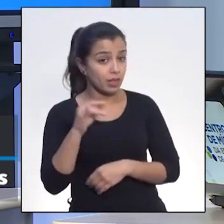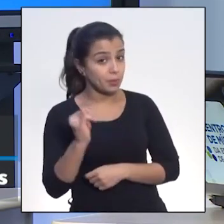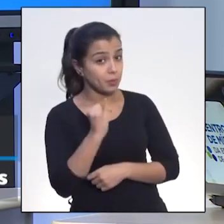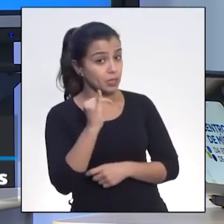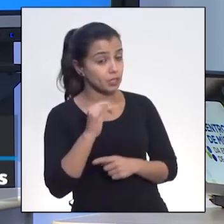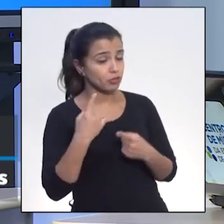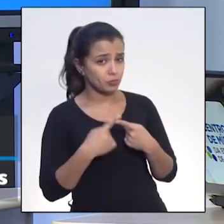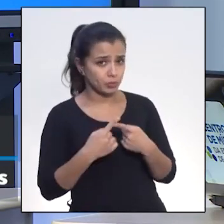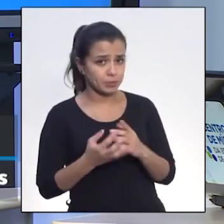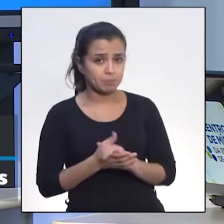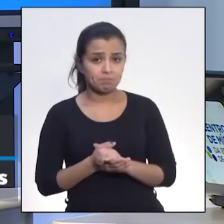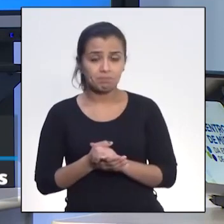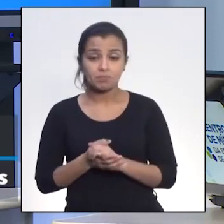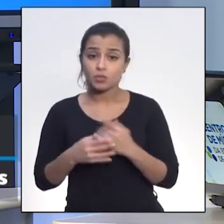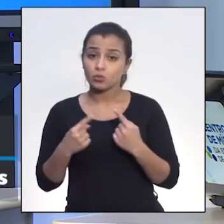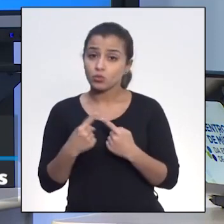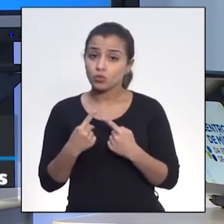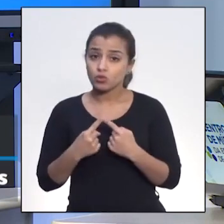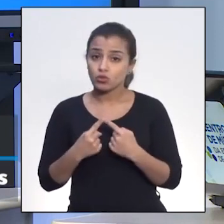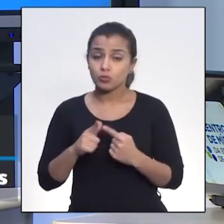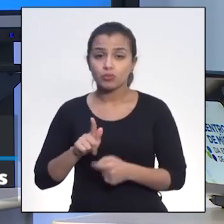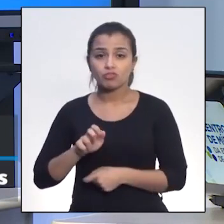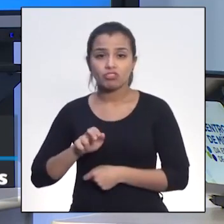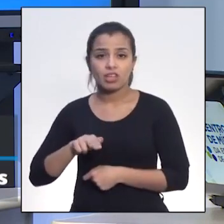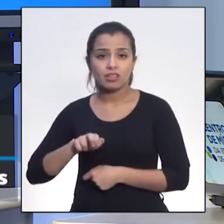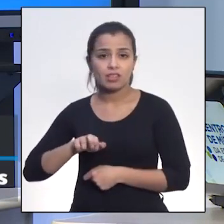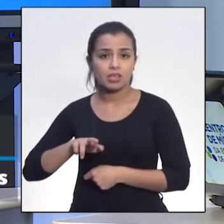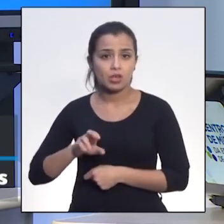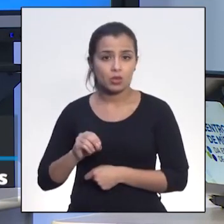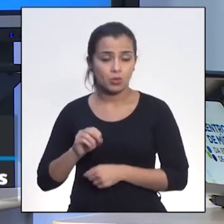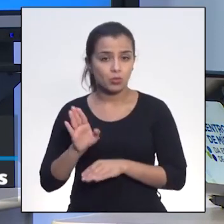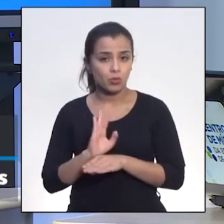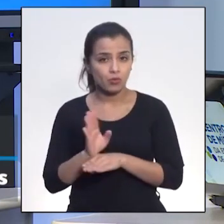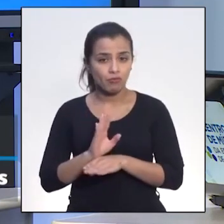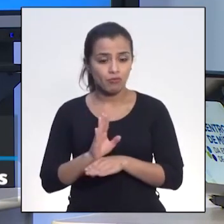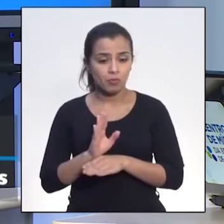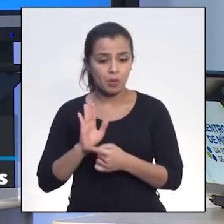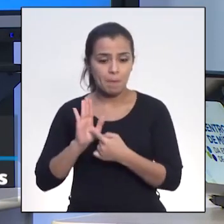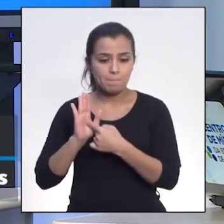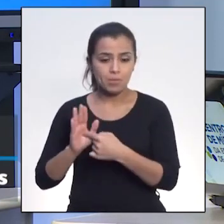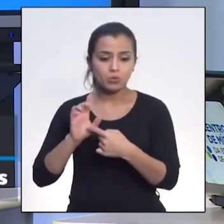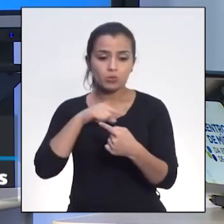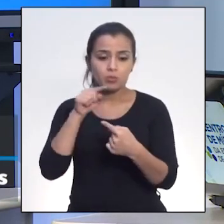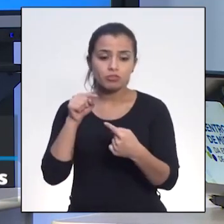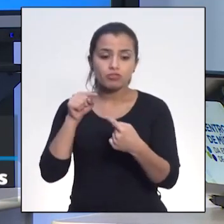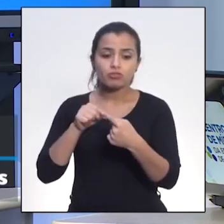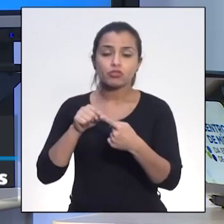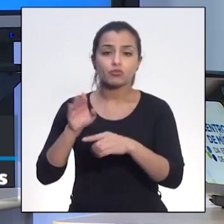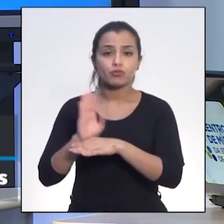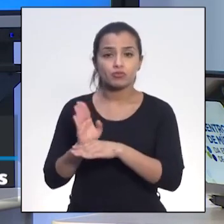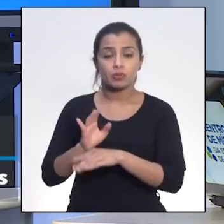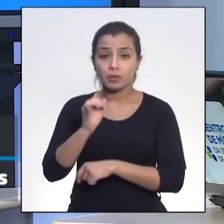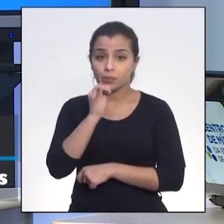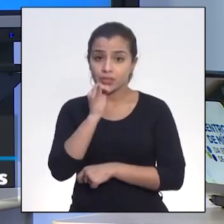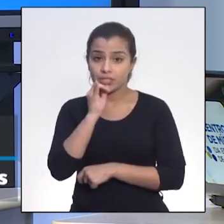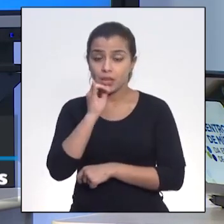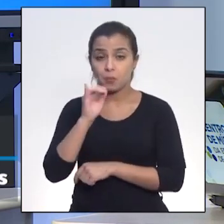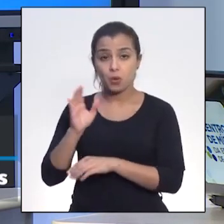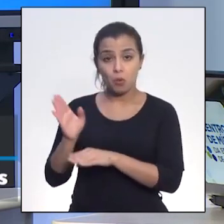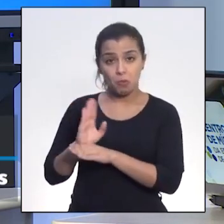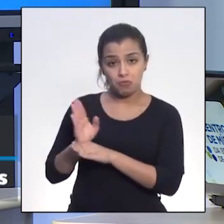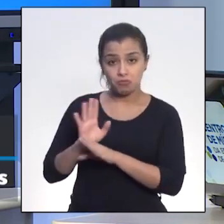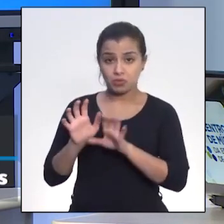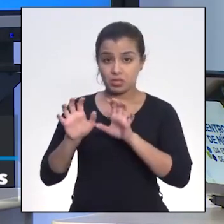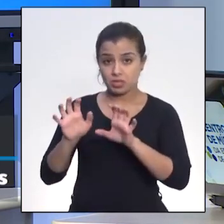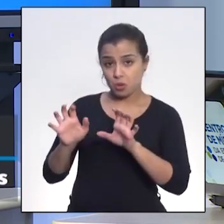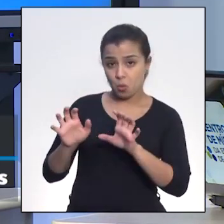Porque o gênero do filme, ele indica qual é o objetivo dele. Se o filme é de terror, ele não te causa